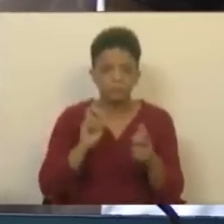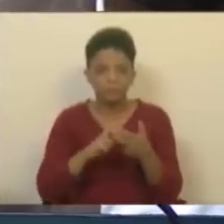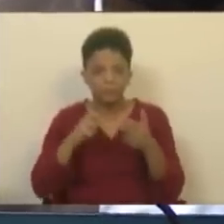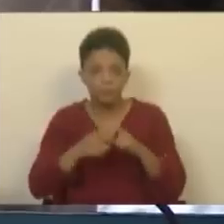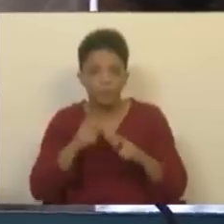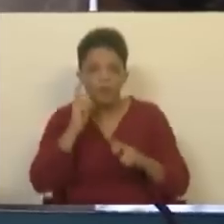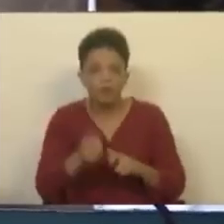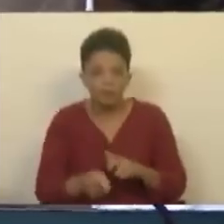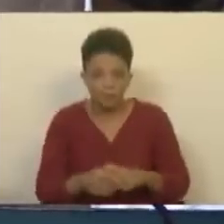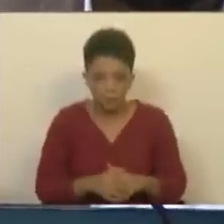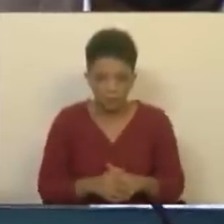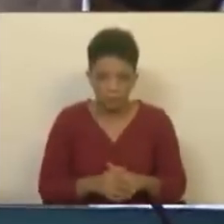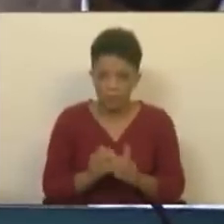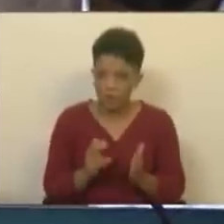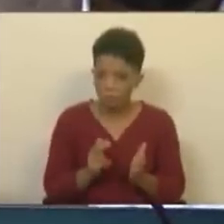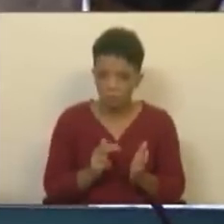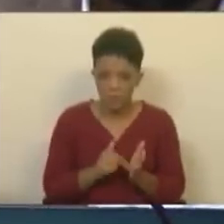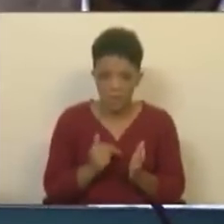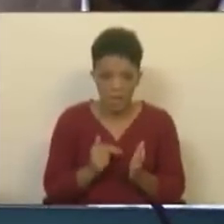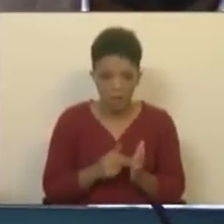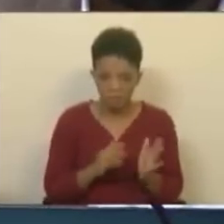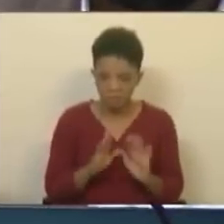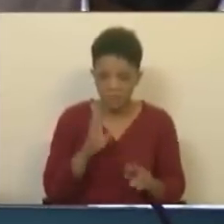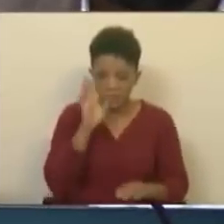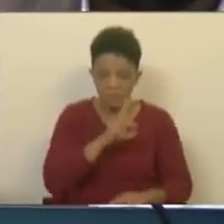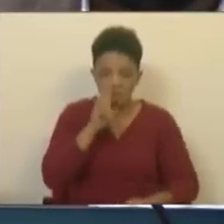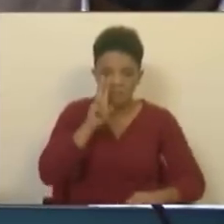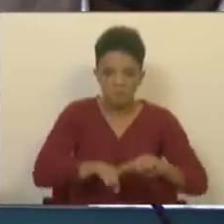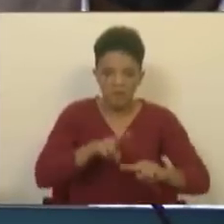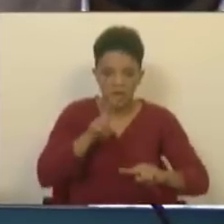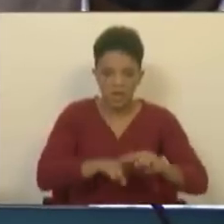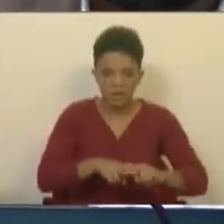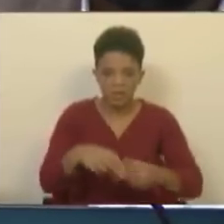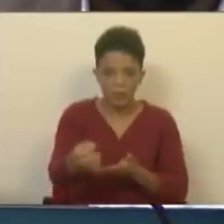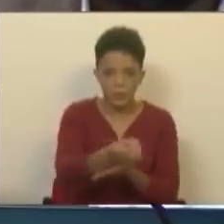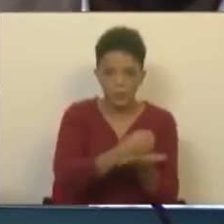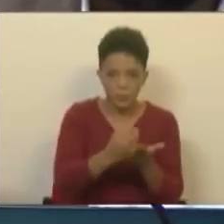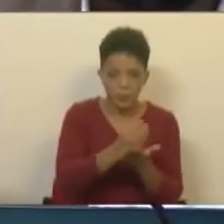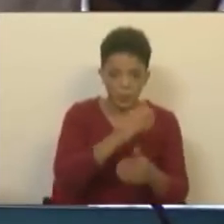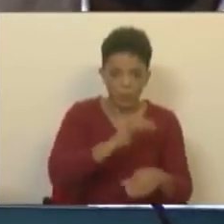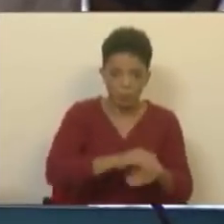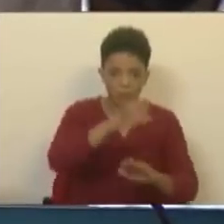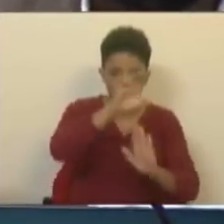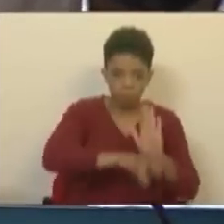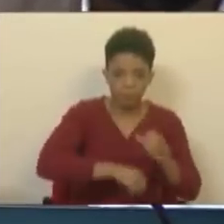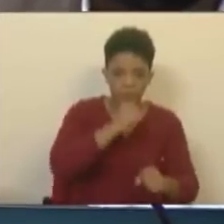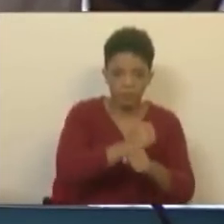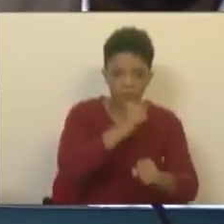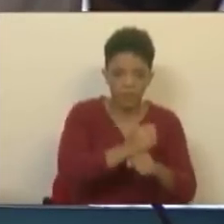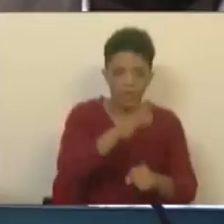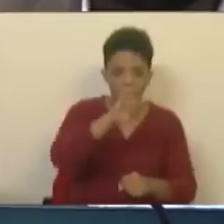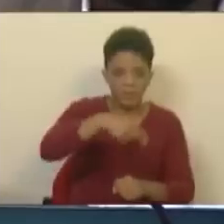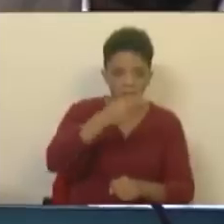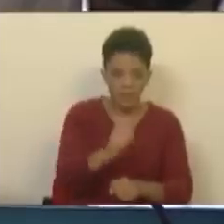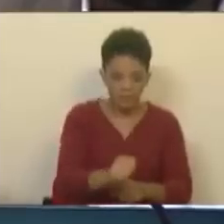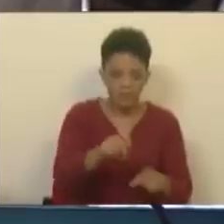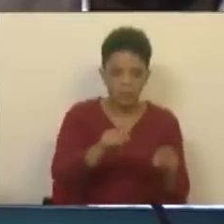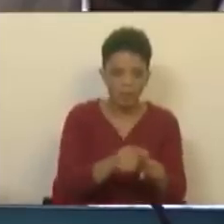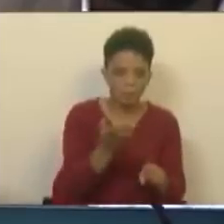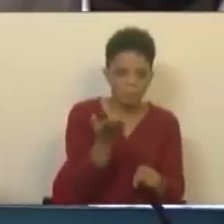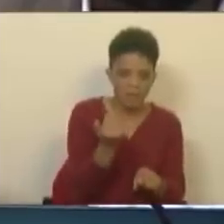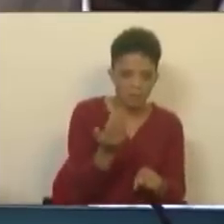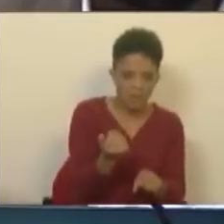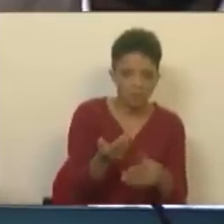é que eles não vão esperar porque se as vagas já ficam tantas vezes vazias porque as condições de carreiras não é CNS já estão tão